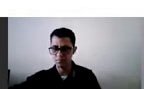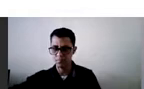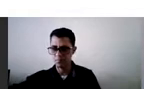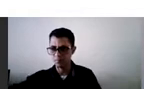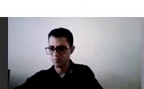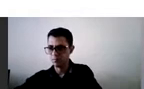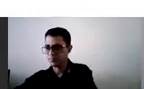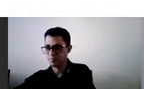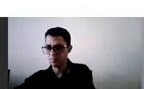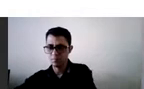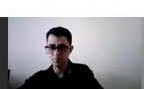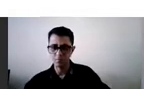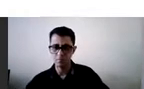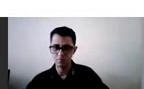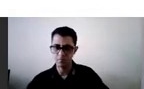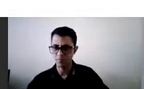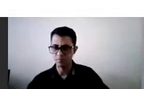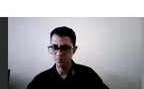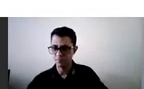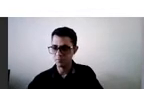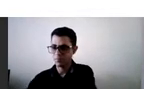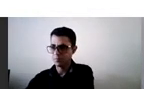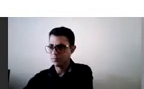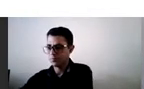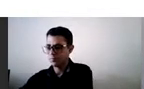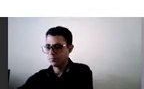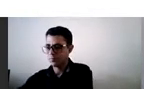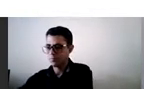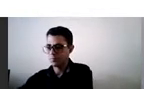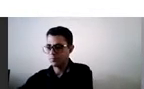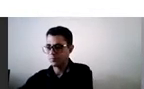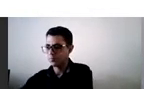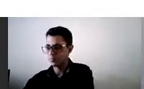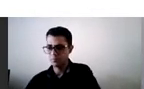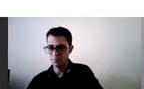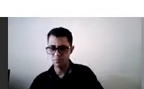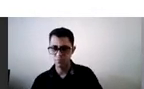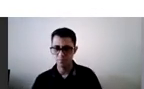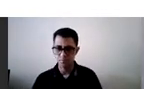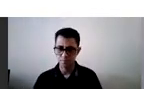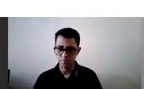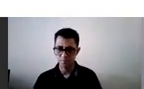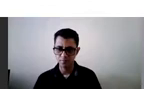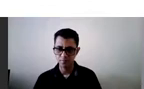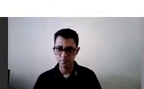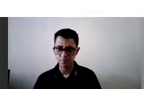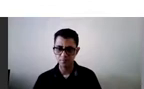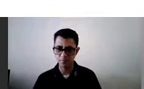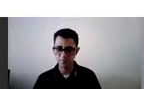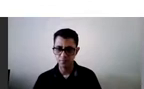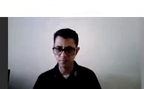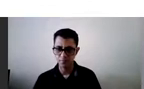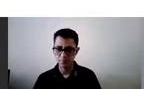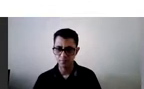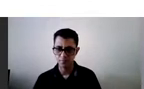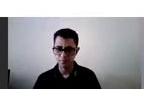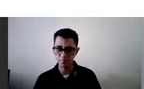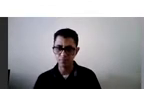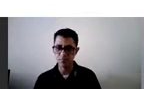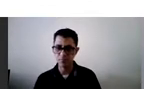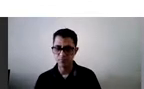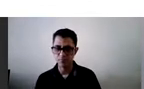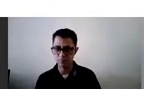tempo passa rápido, né? Já foi o nosso primeiro semestre, voou, o tempo tem passado muito rápido. Então,